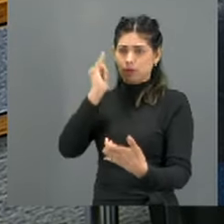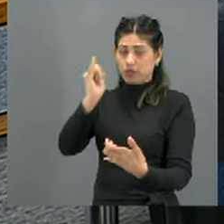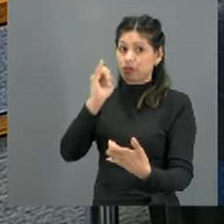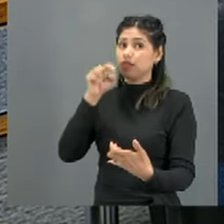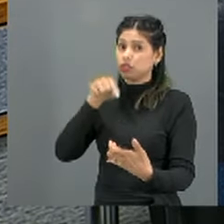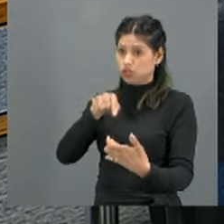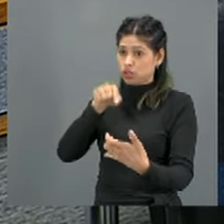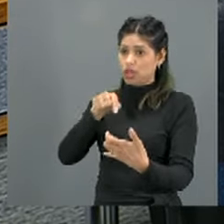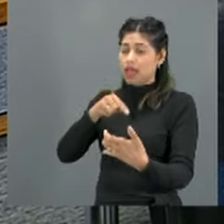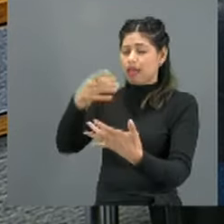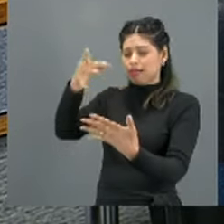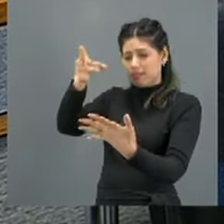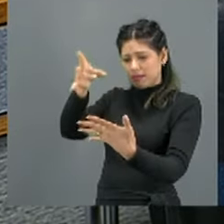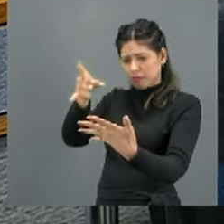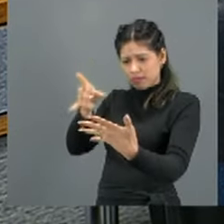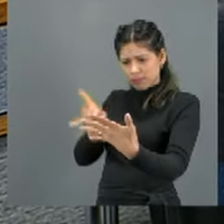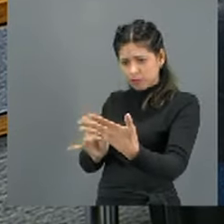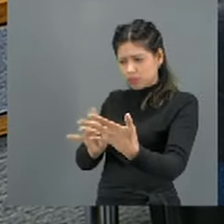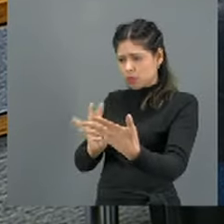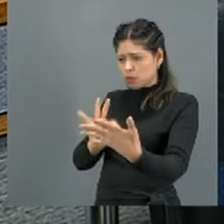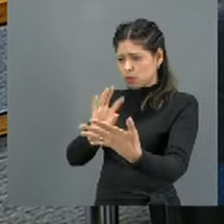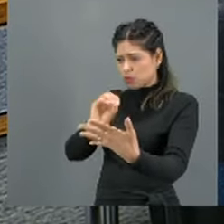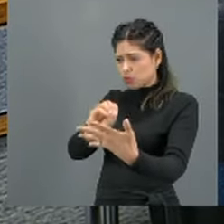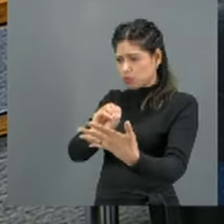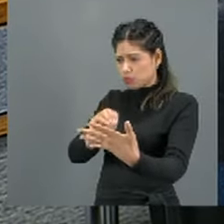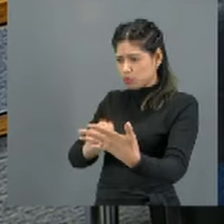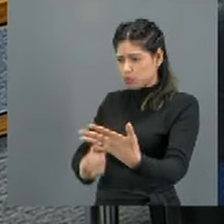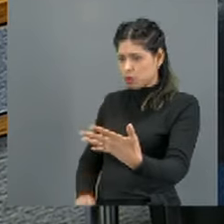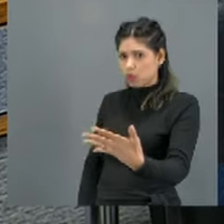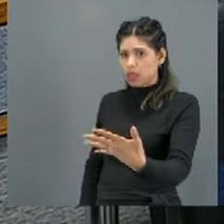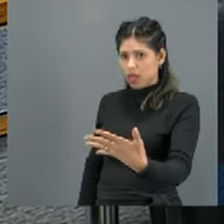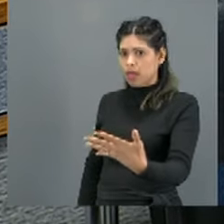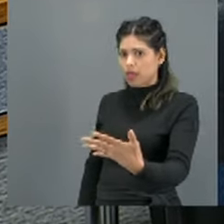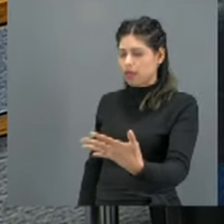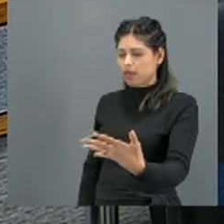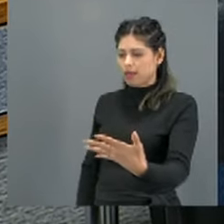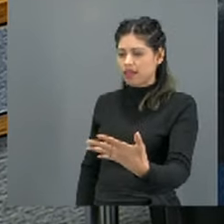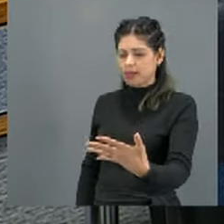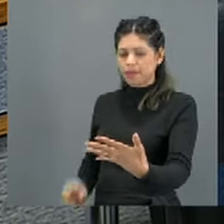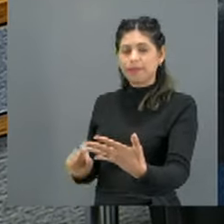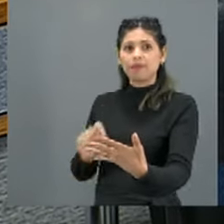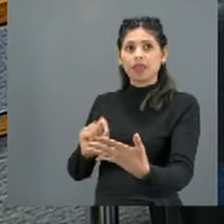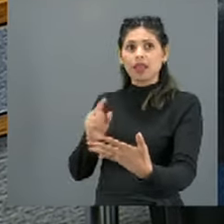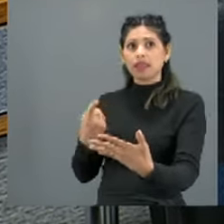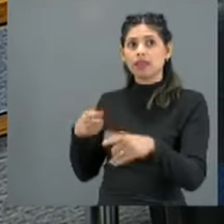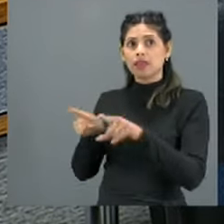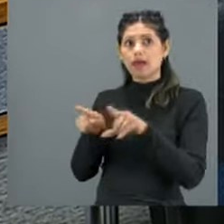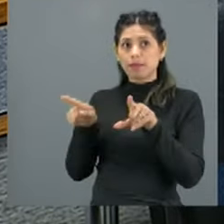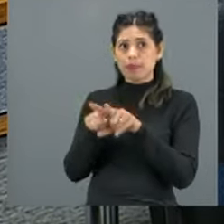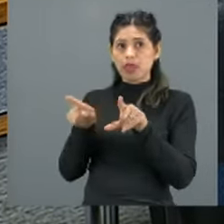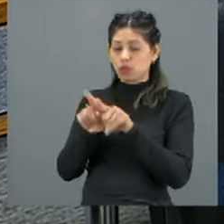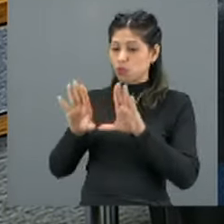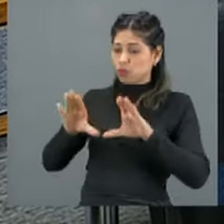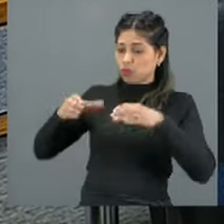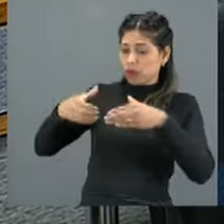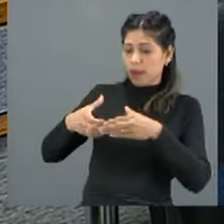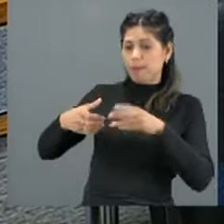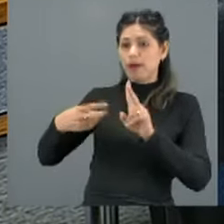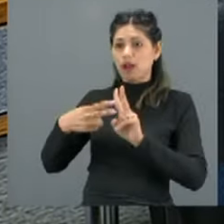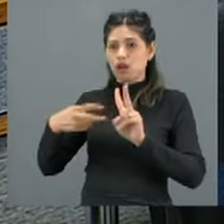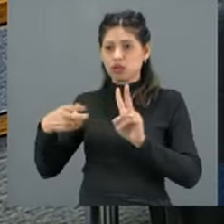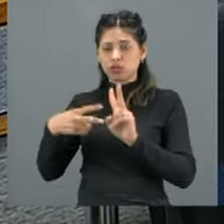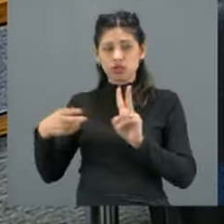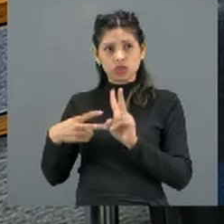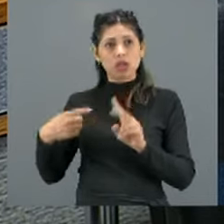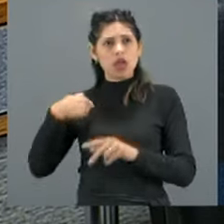respeito tanto com relação às ONGs, também com relação à produção indígena. E eu conversei